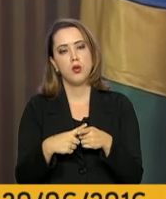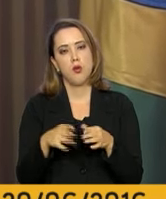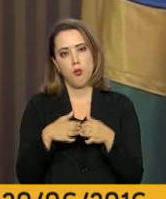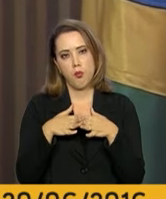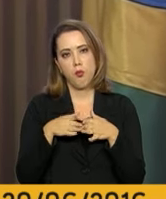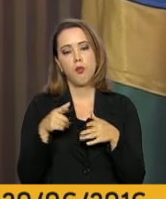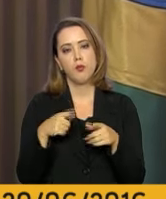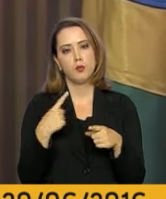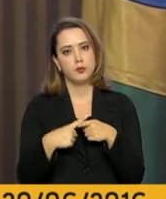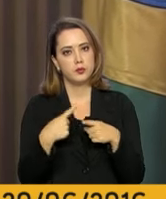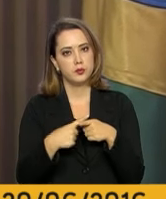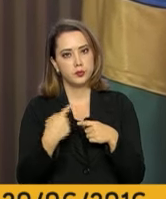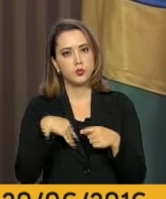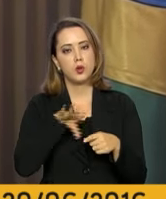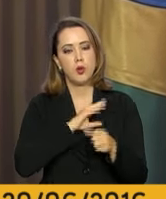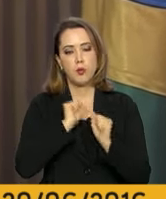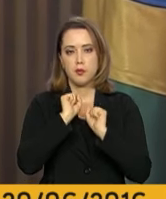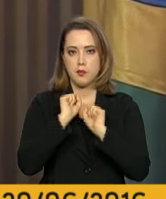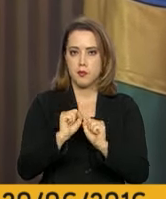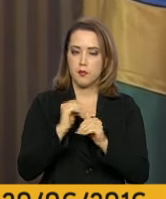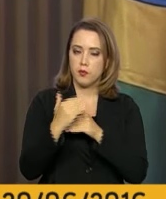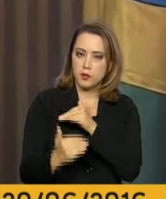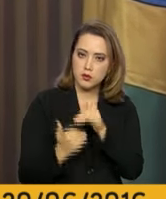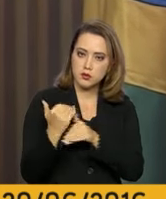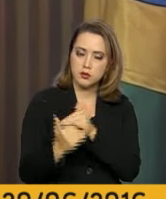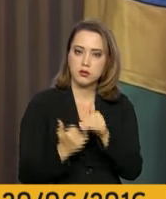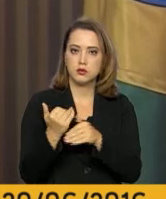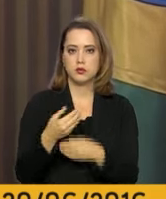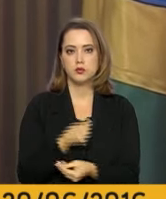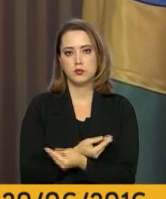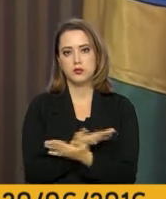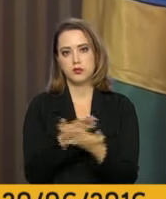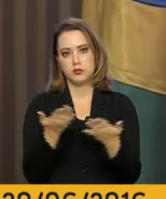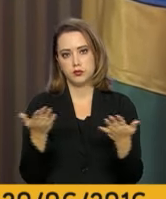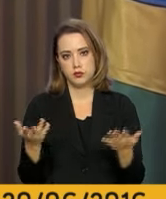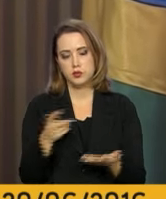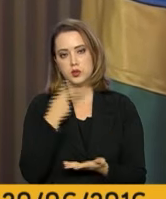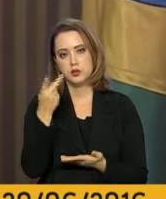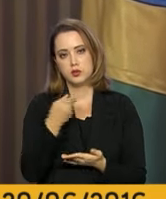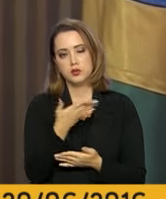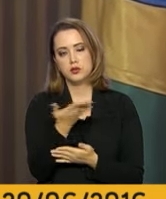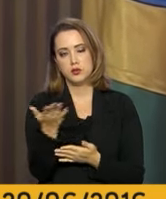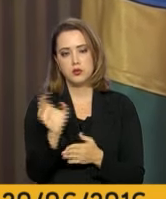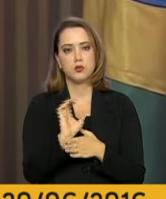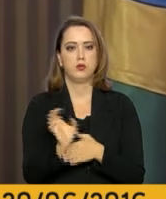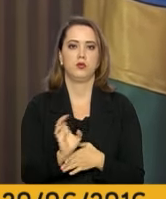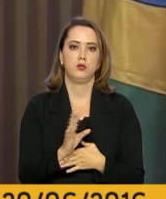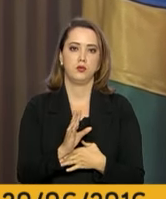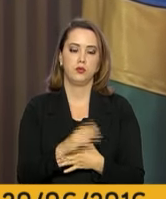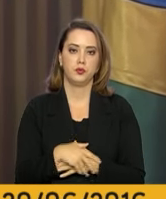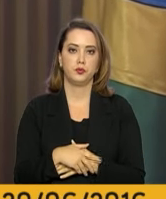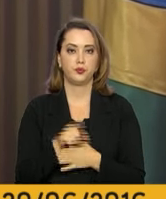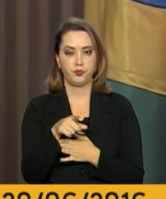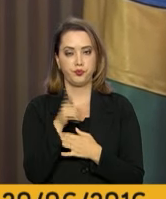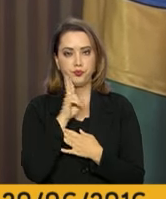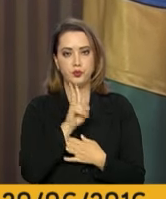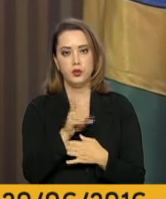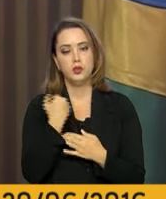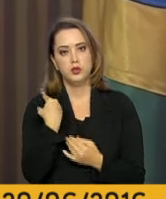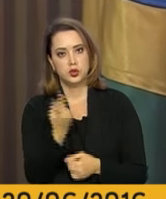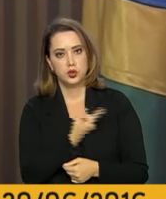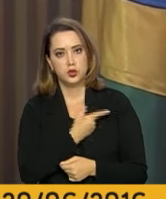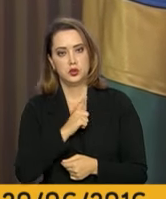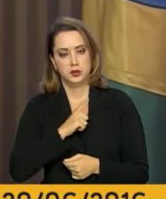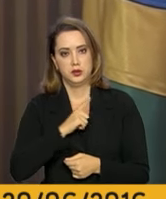concordarem com as nossas falas né Podem reproduzir estas falas nos respectivos estados os senhores vejam que nós temos uma